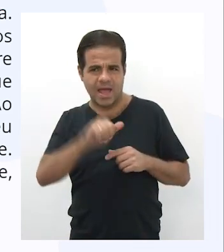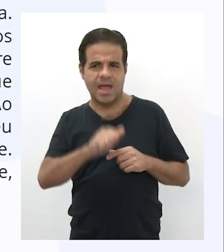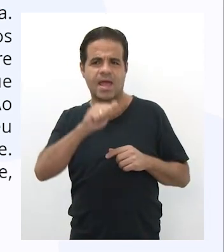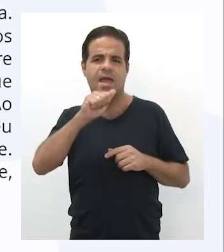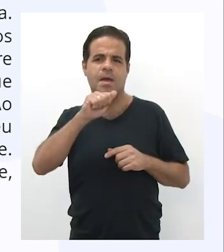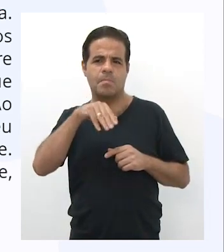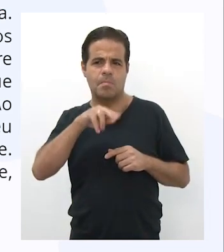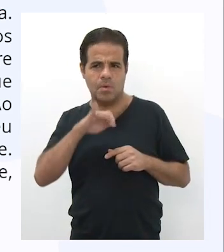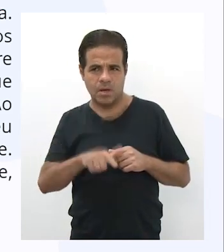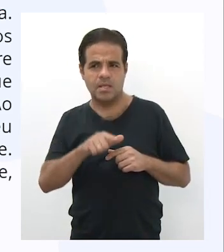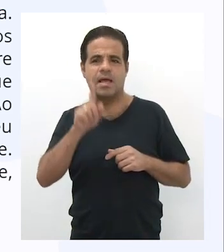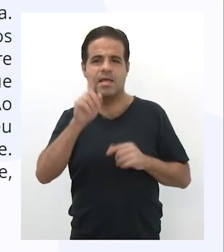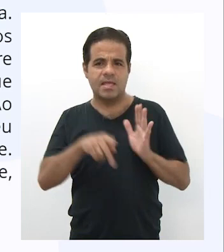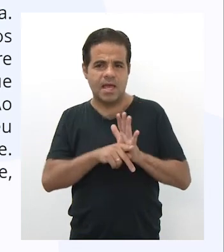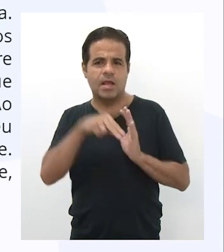era